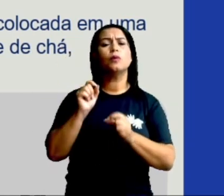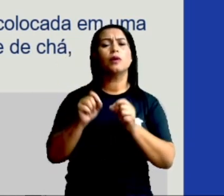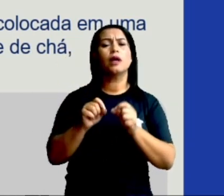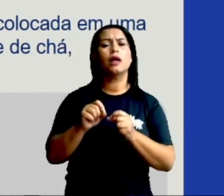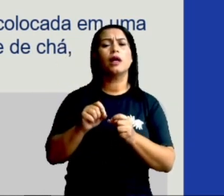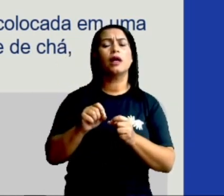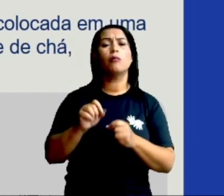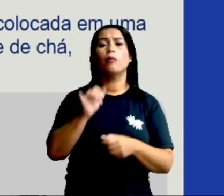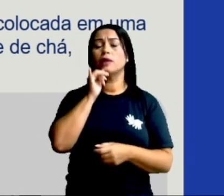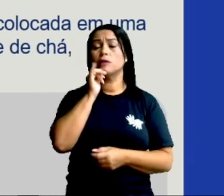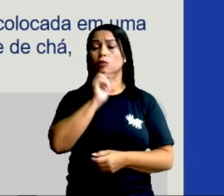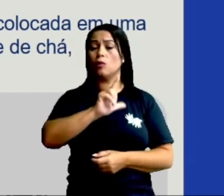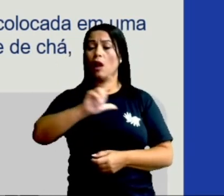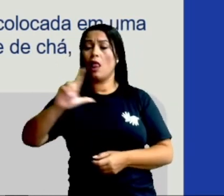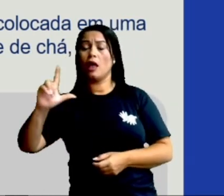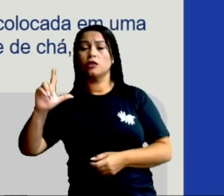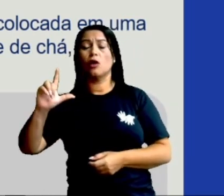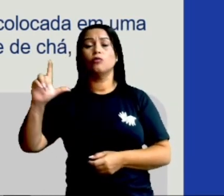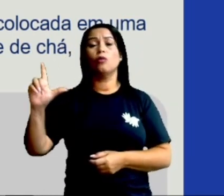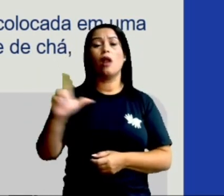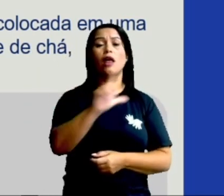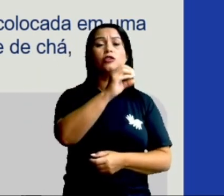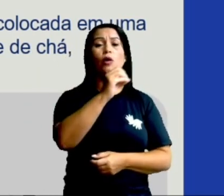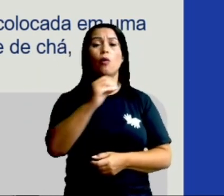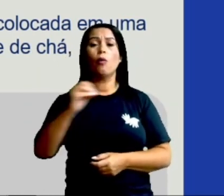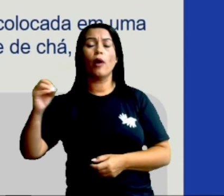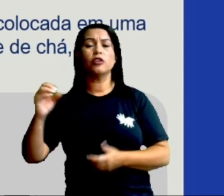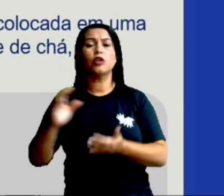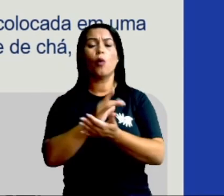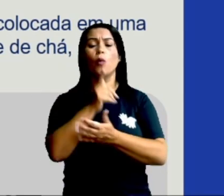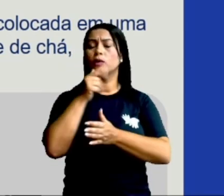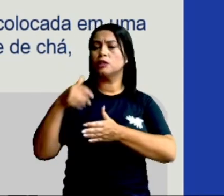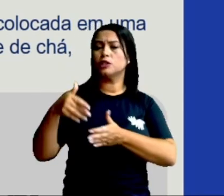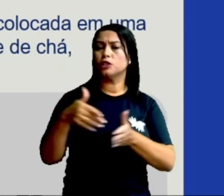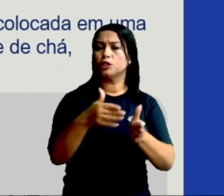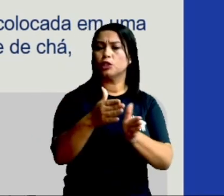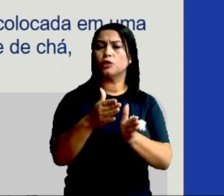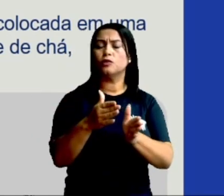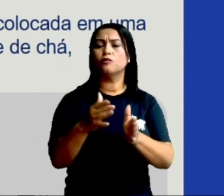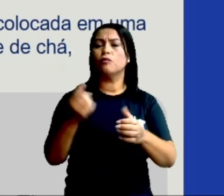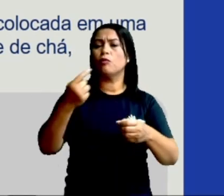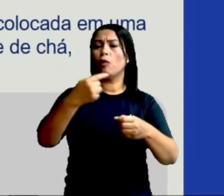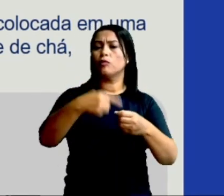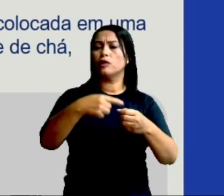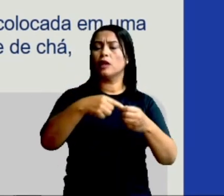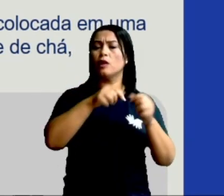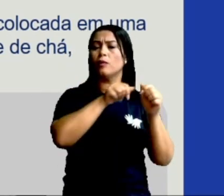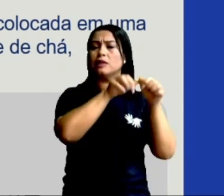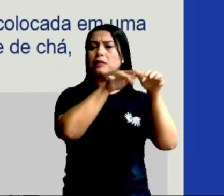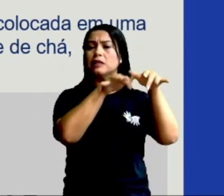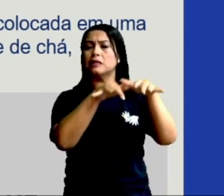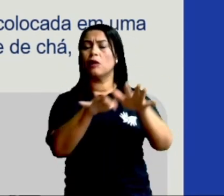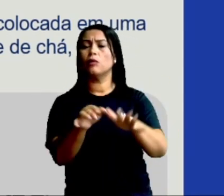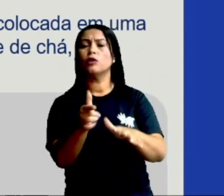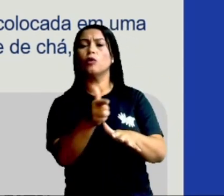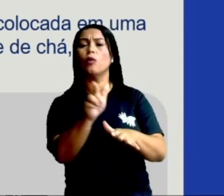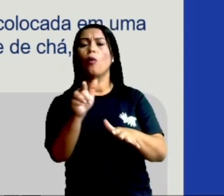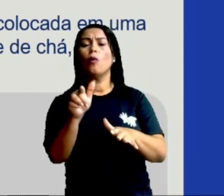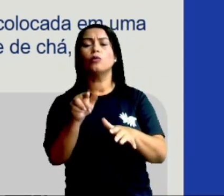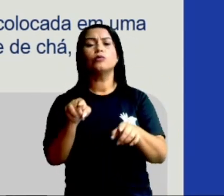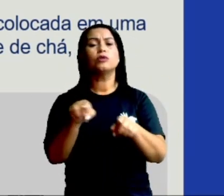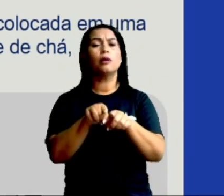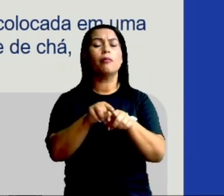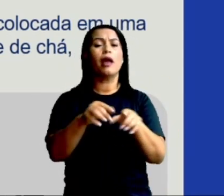com isso alguns rios que nascem perto do Oceano corre em direção ao interior desaguando em outros Rios